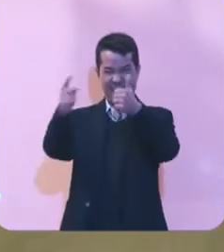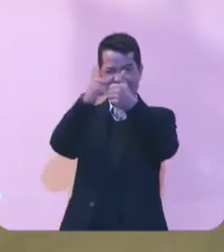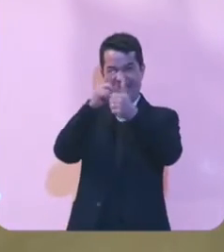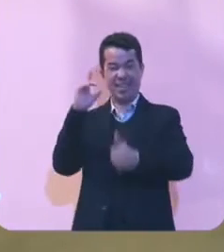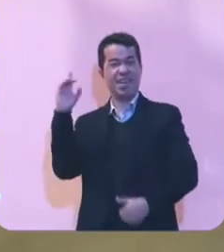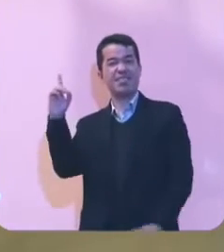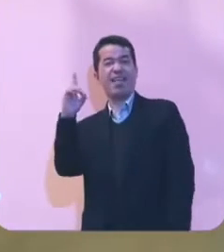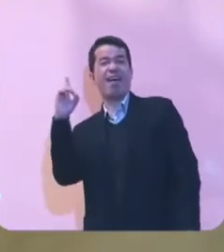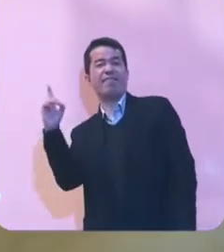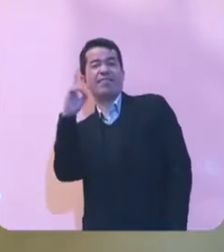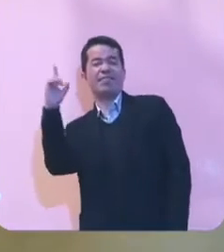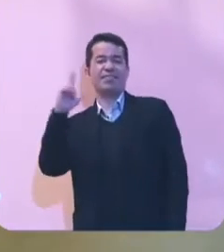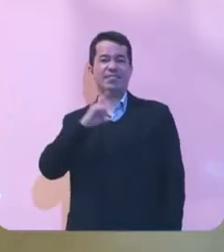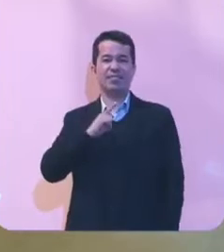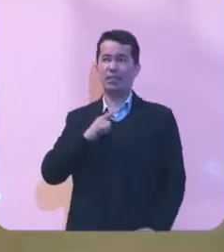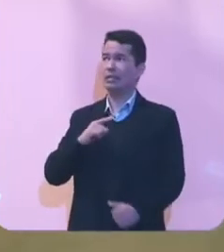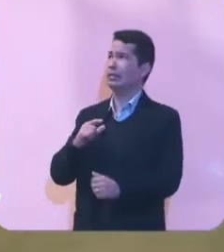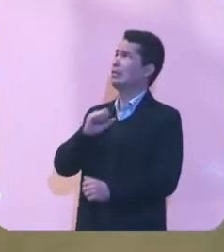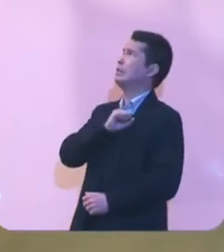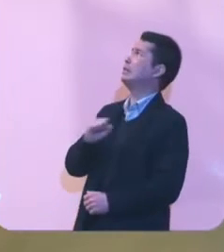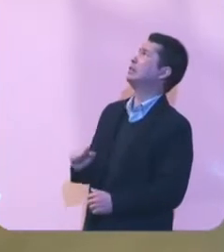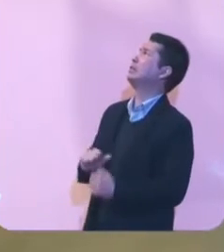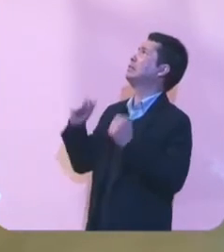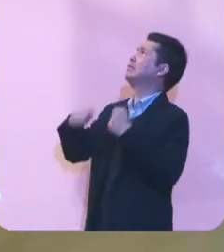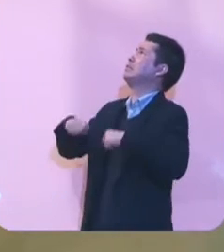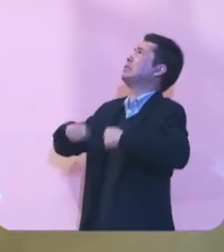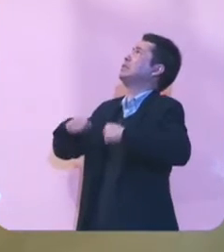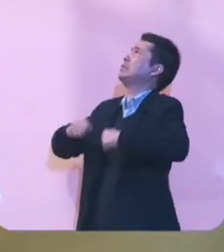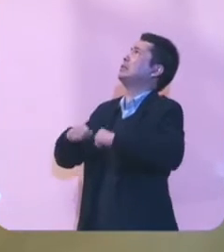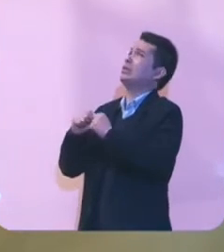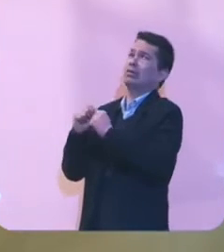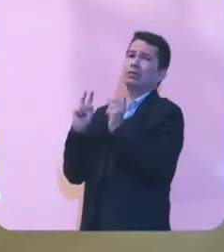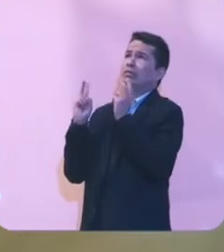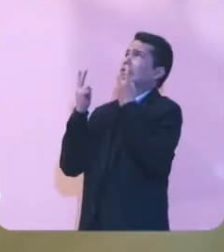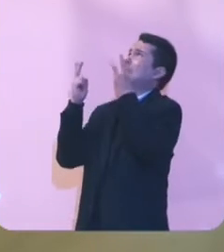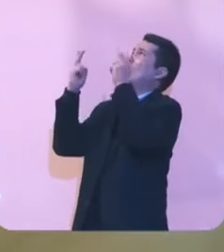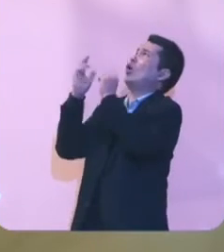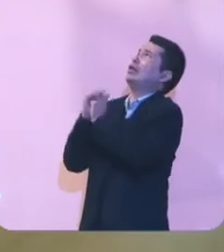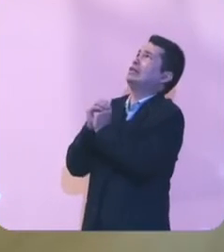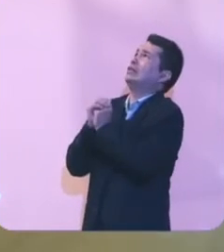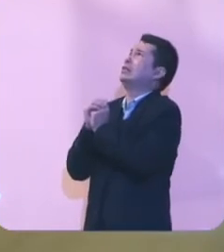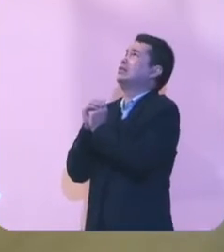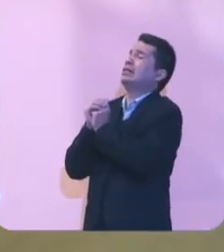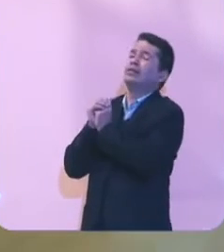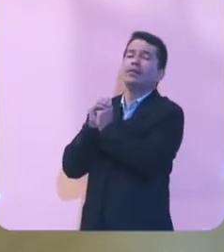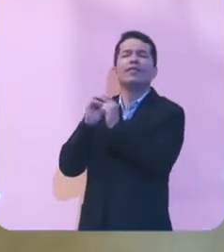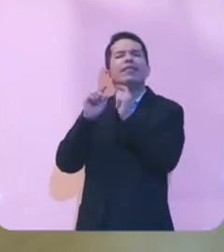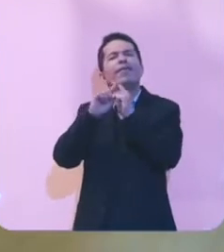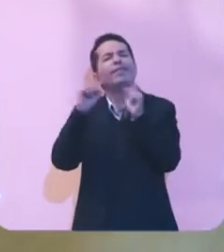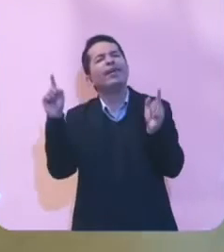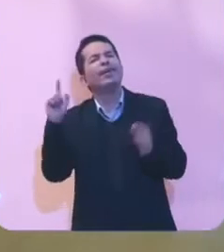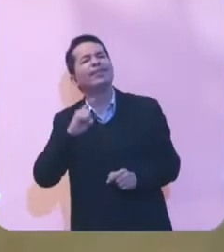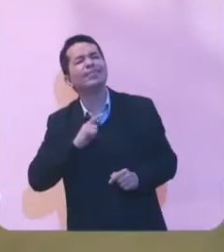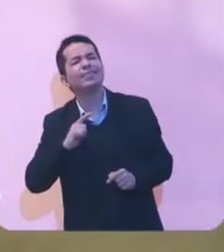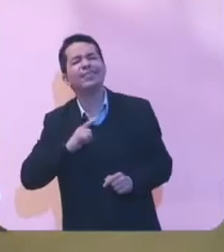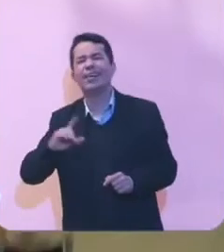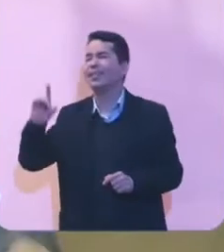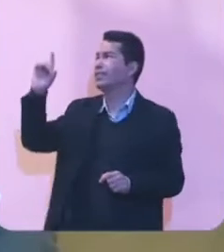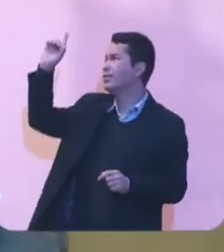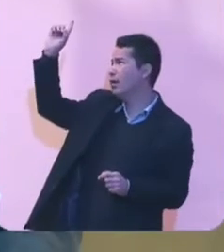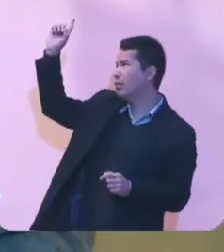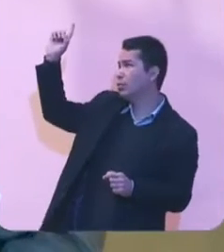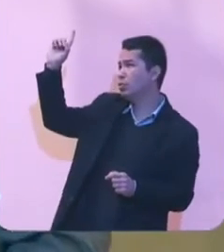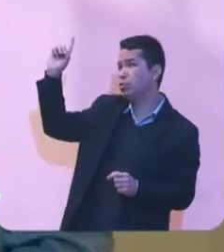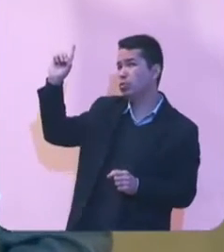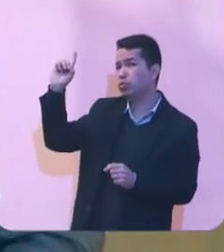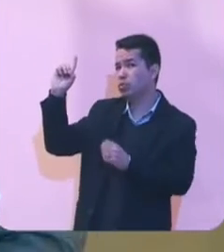gente tem as promessas de Deus, a revelação da presença de Deus, a iluminação de Deus, a estratégia